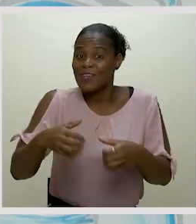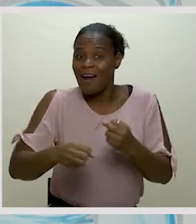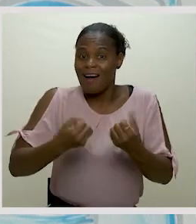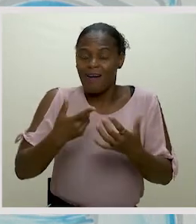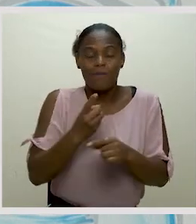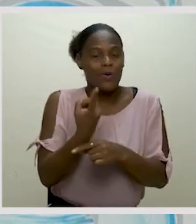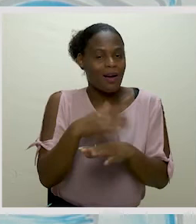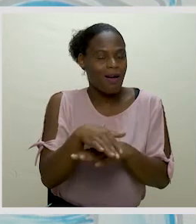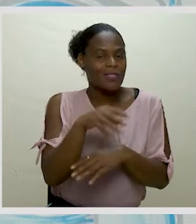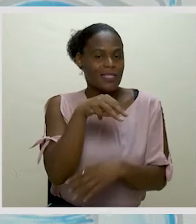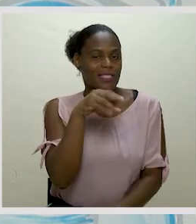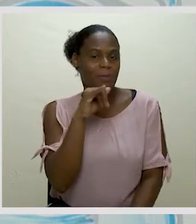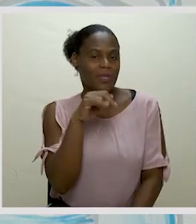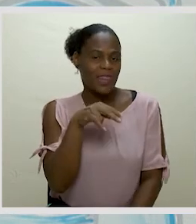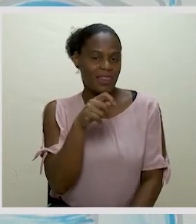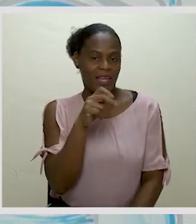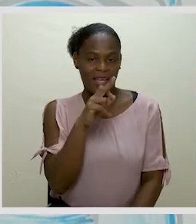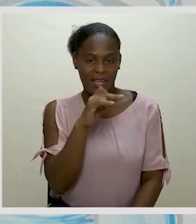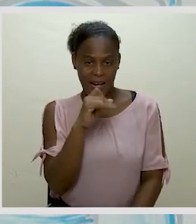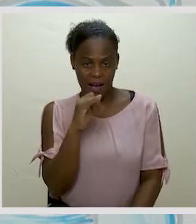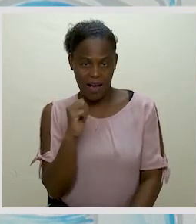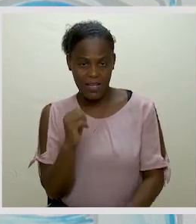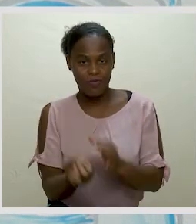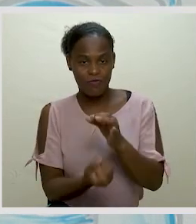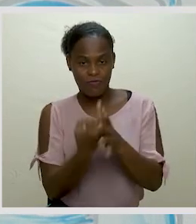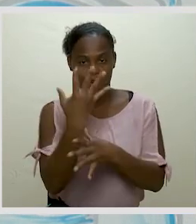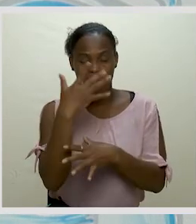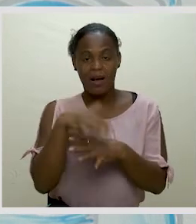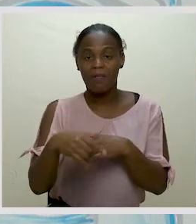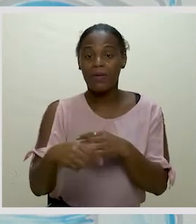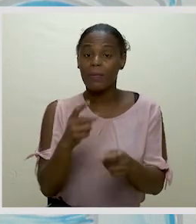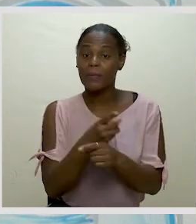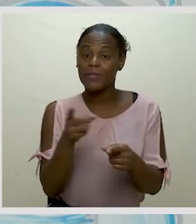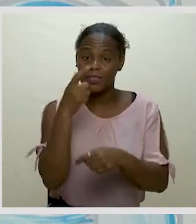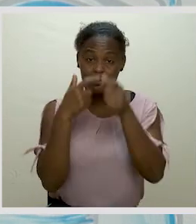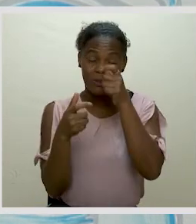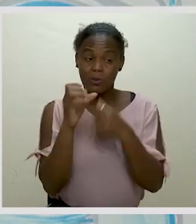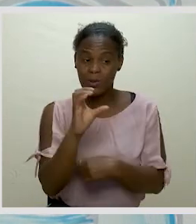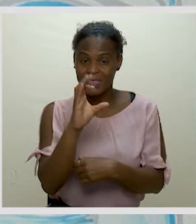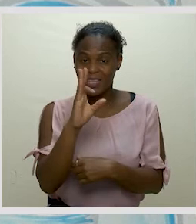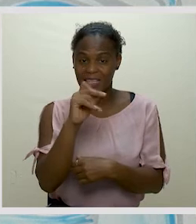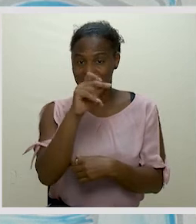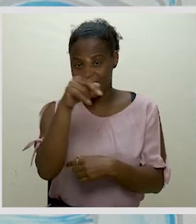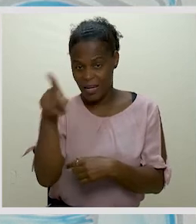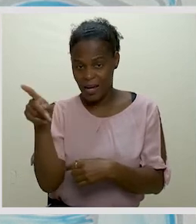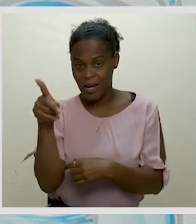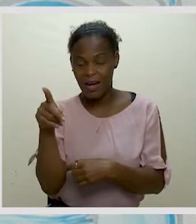por causa dos minerais que saem do vulcão. Por isso que as pessoas deixando as caldeiras conhecem as